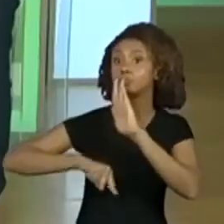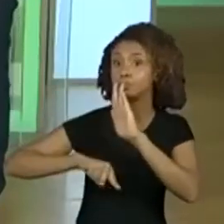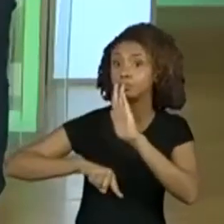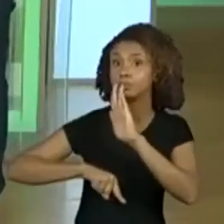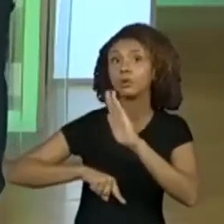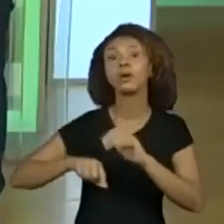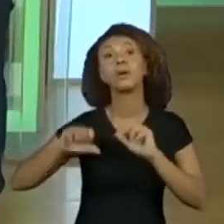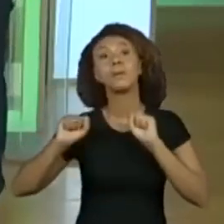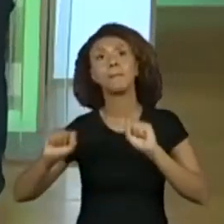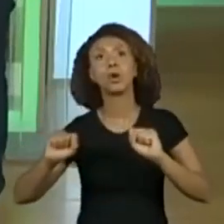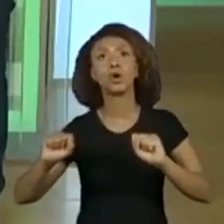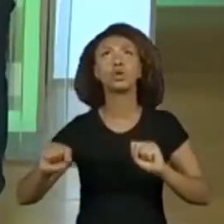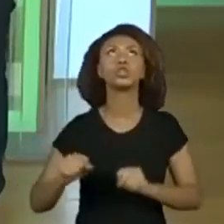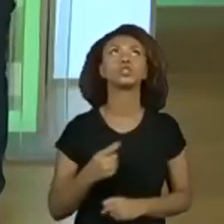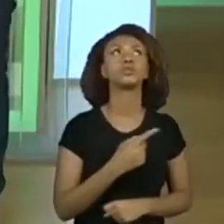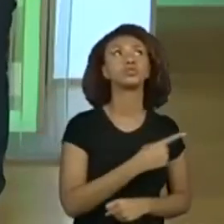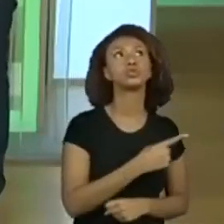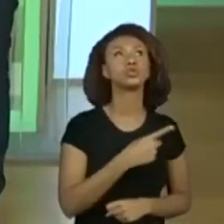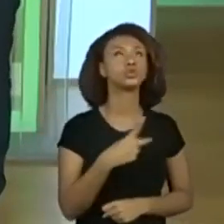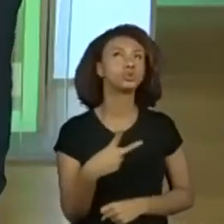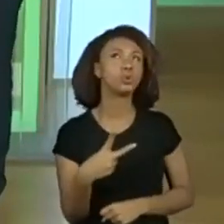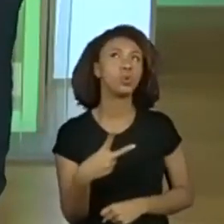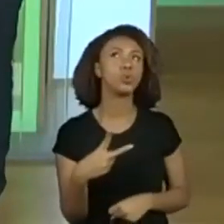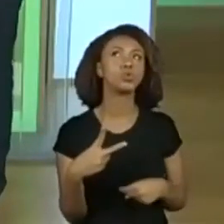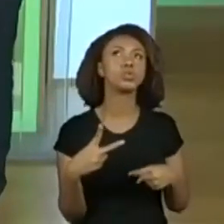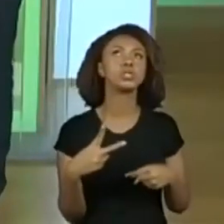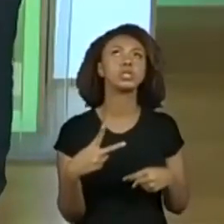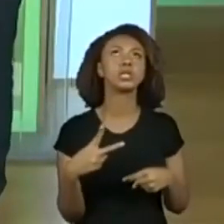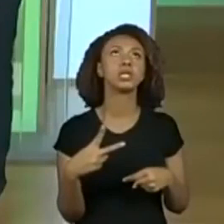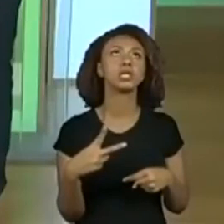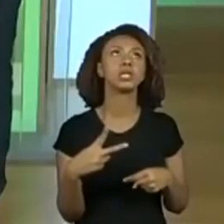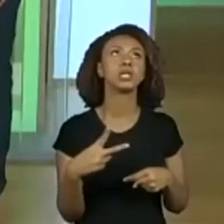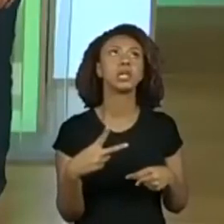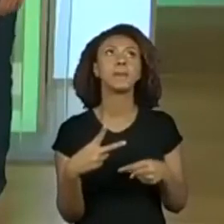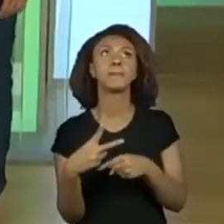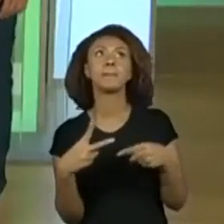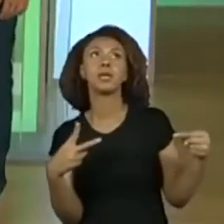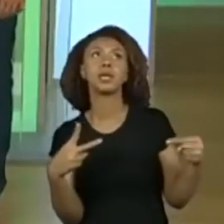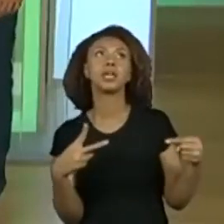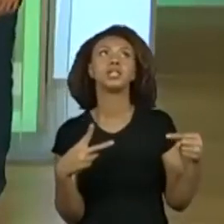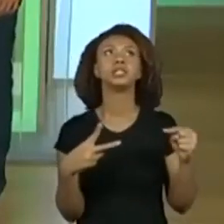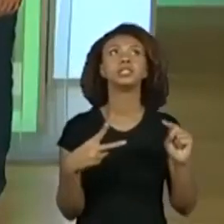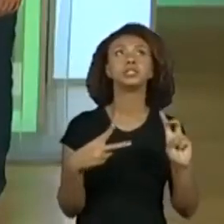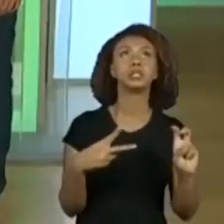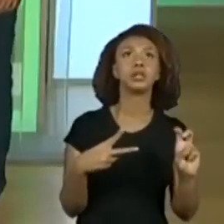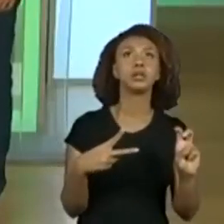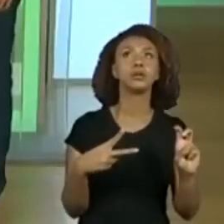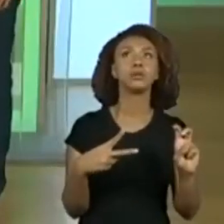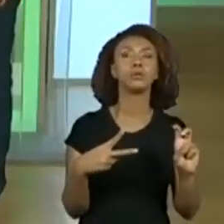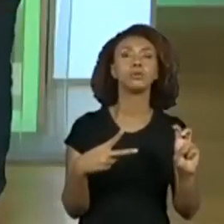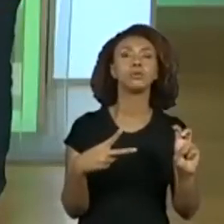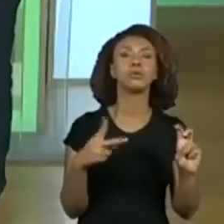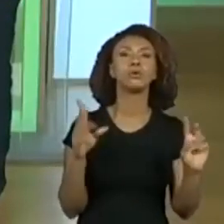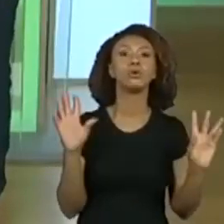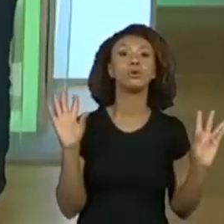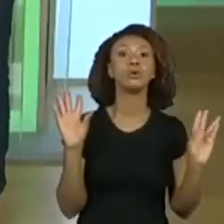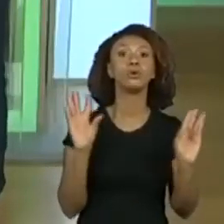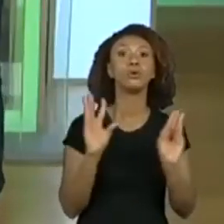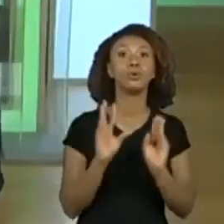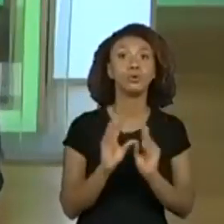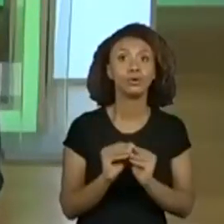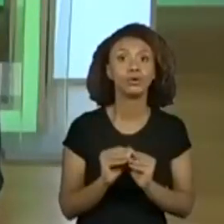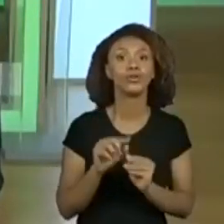fazer 12 menos 5 e também teria como resultado que vocês